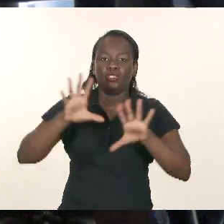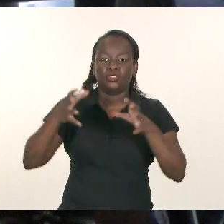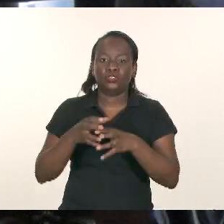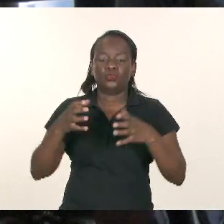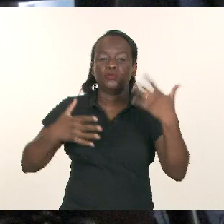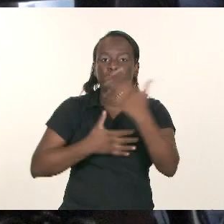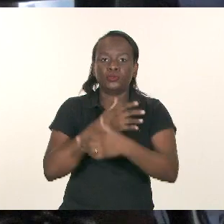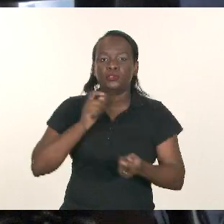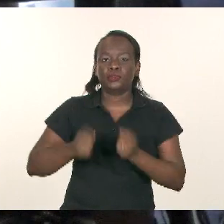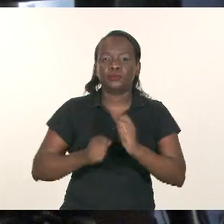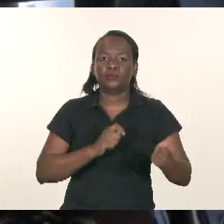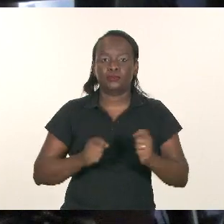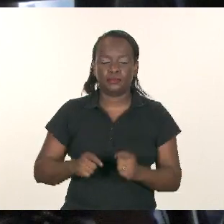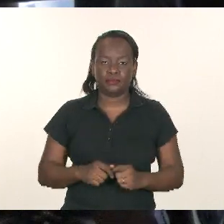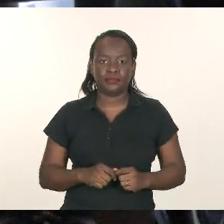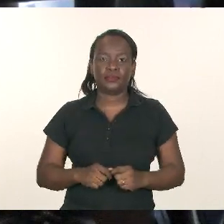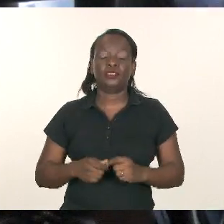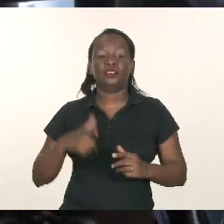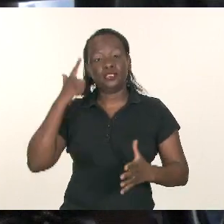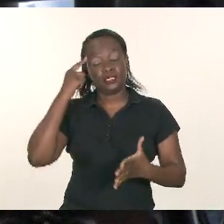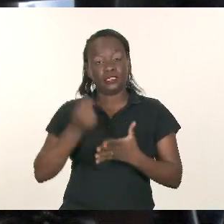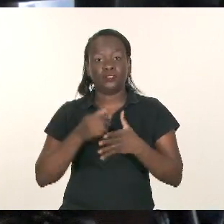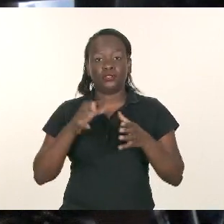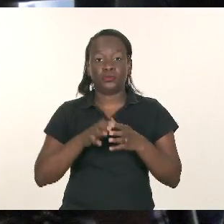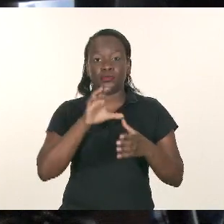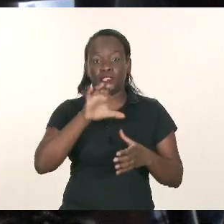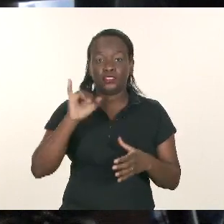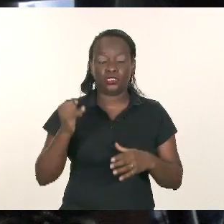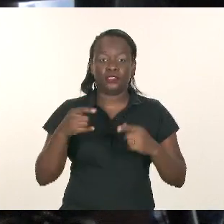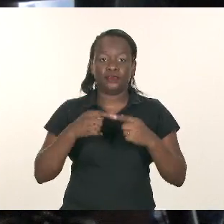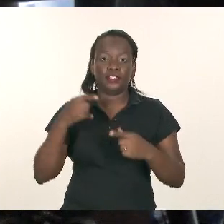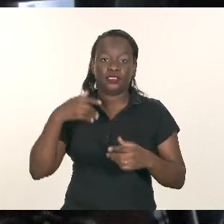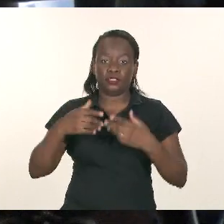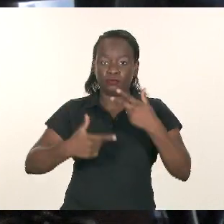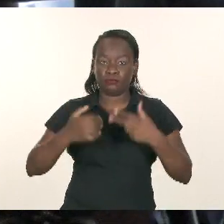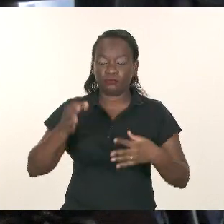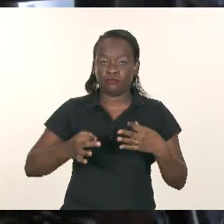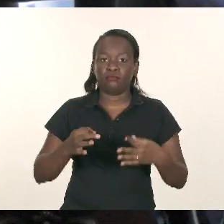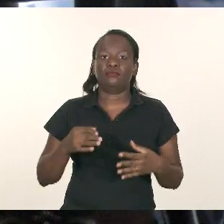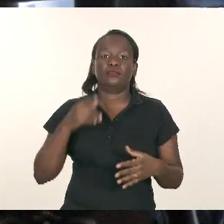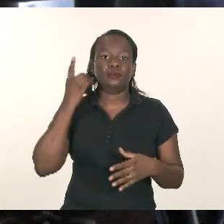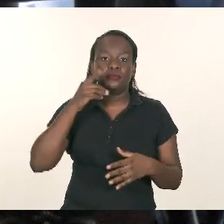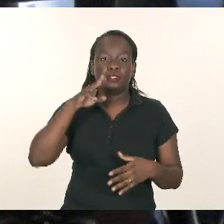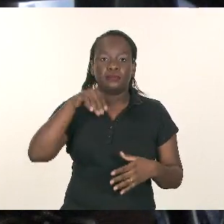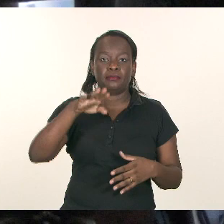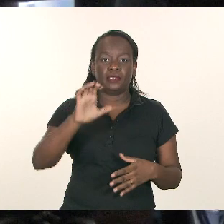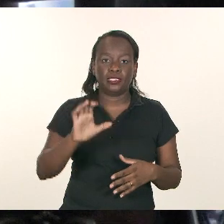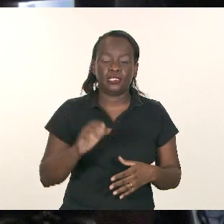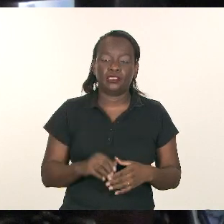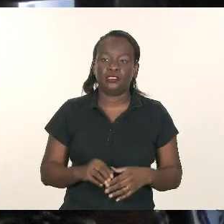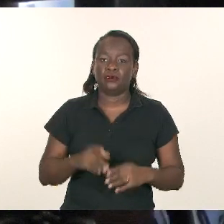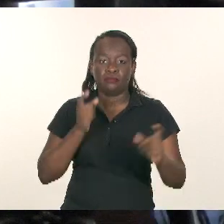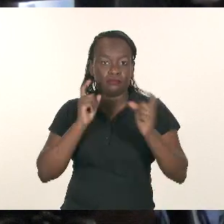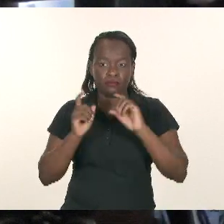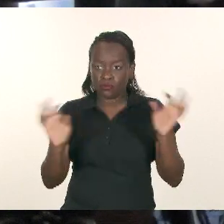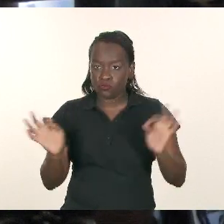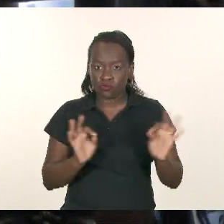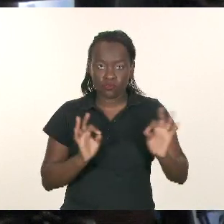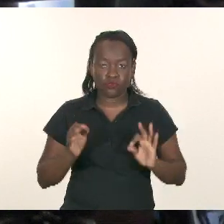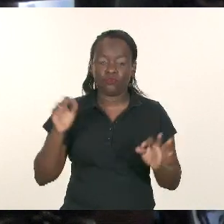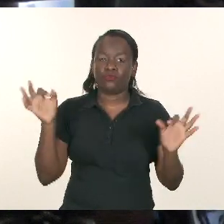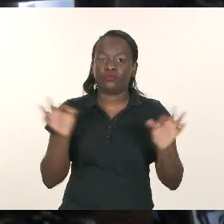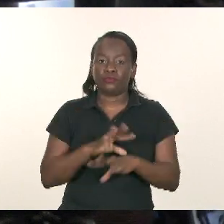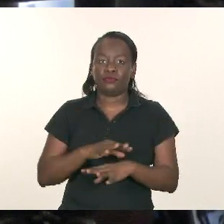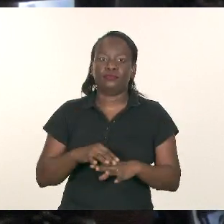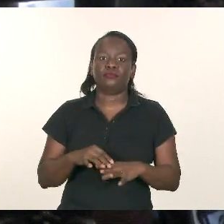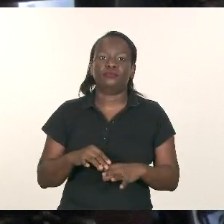Fanfarras. Parecer da Comissão de Constituição e Justiça pela Juridicidade, relator o deputado Carlos Mink. Em discussão. Não havendo quem queira discutir, encerra a